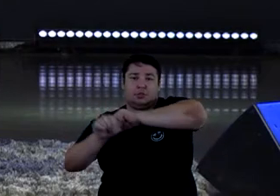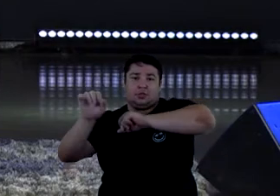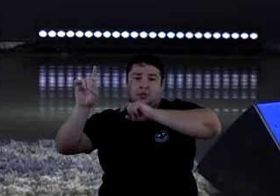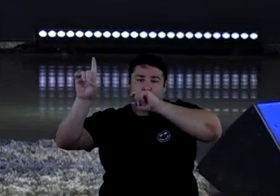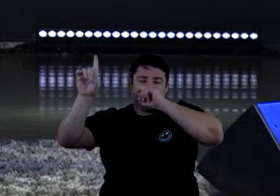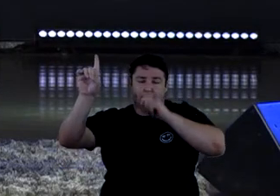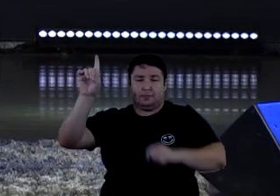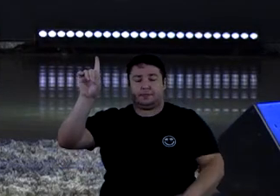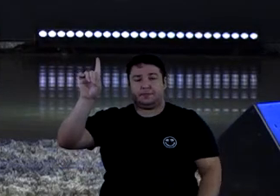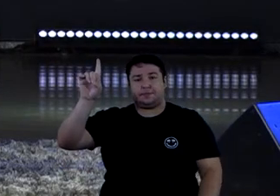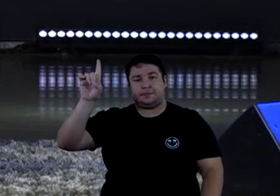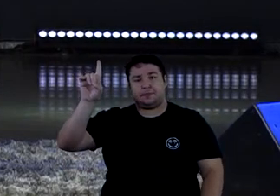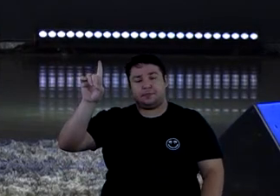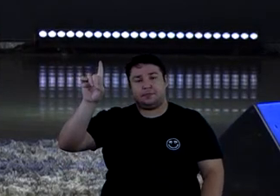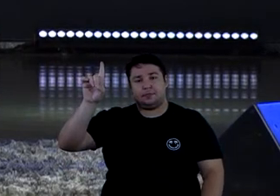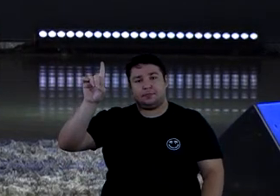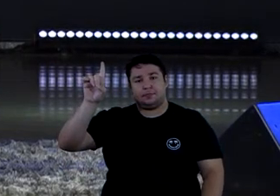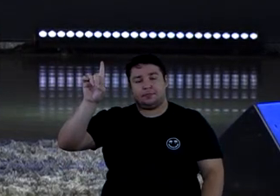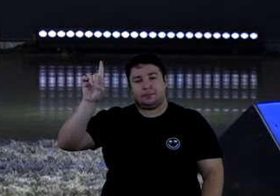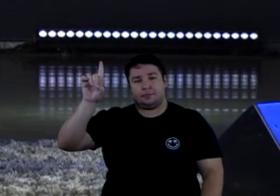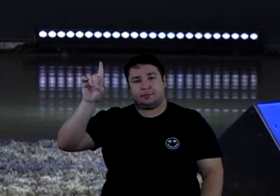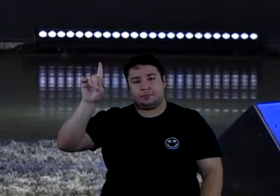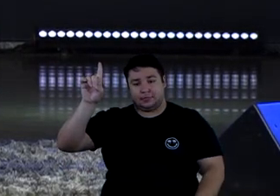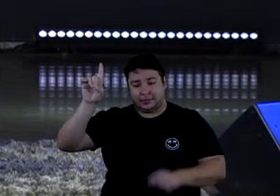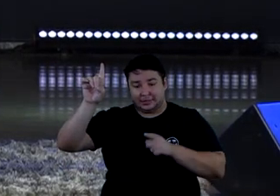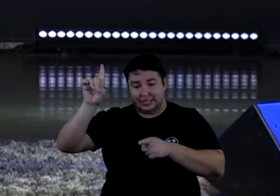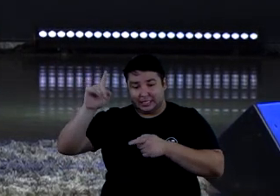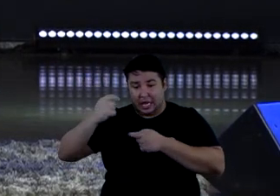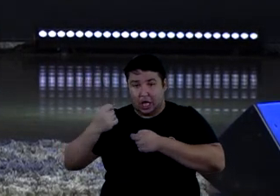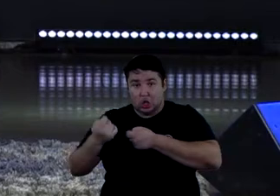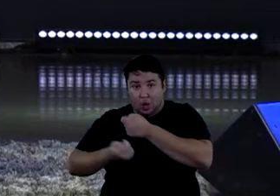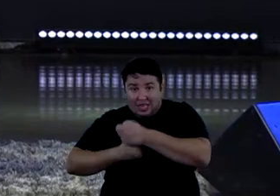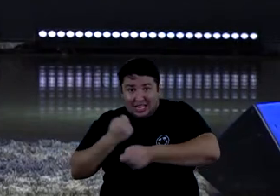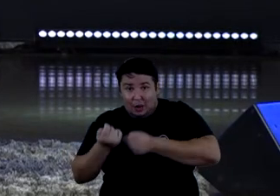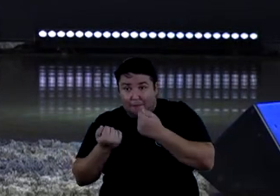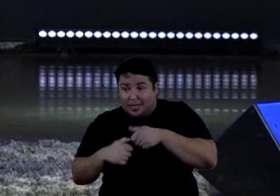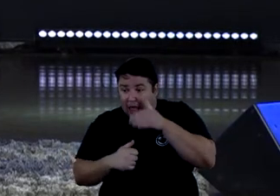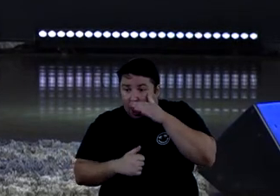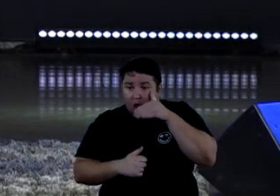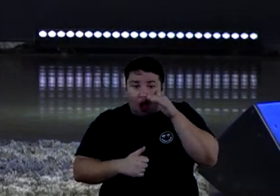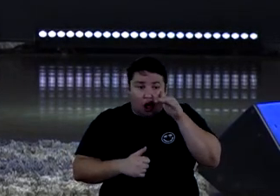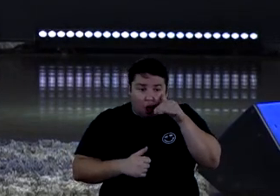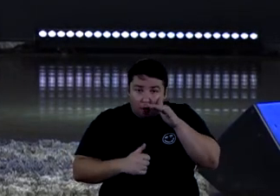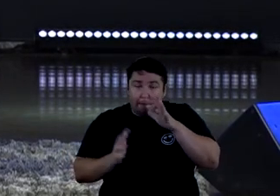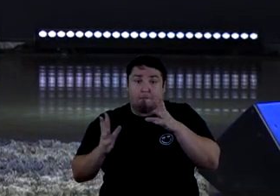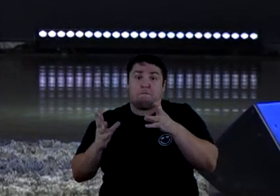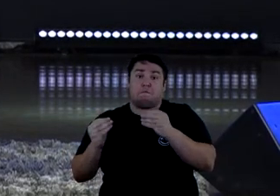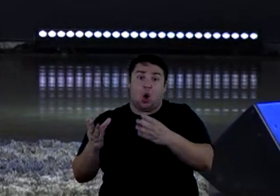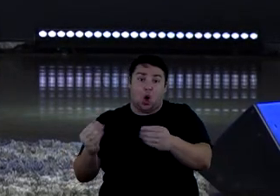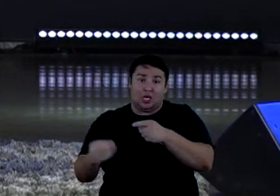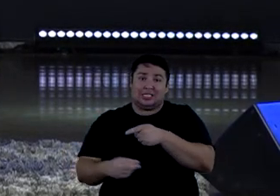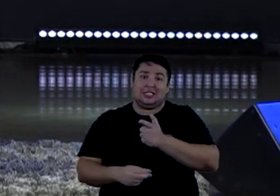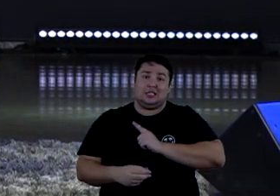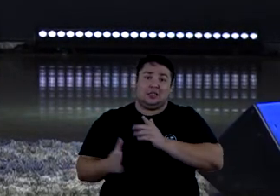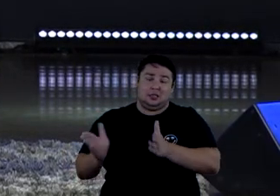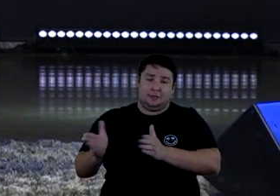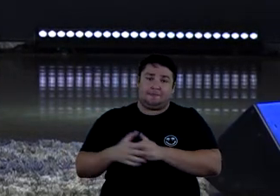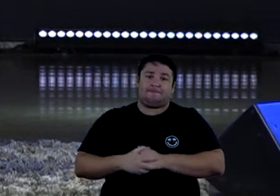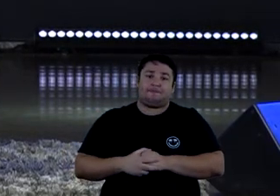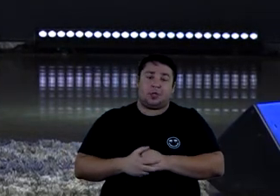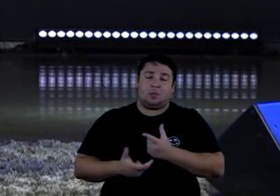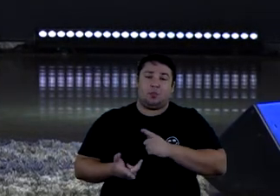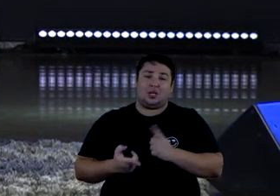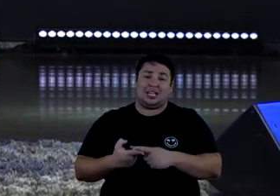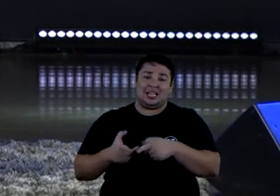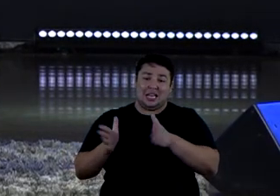Deus. E essa aqui do adestramento a gente tem que vigiar muito, porque isso está dentro